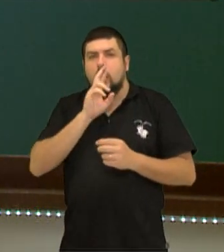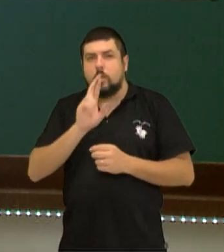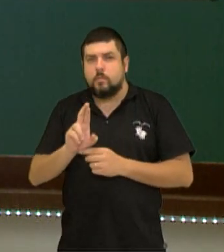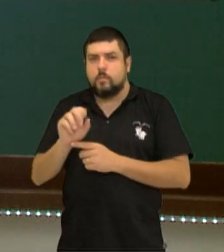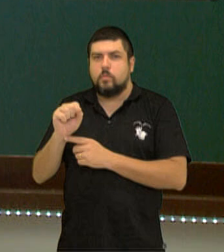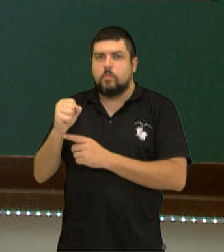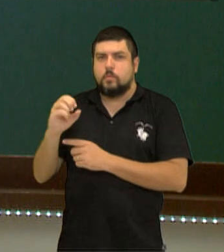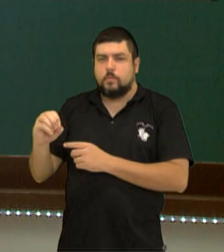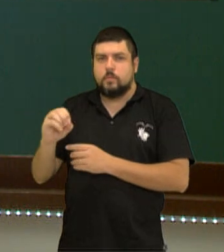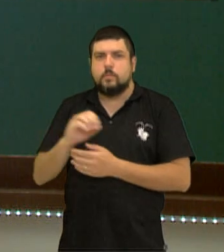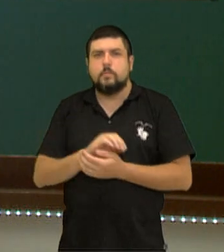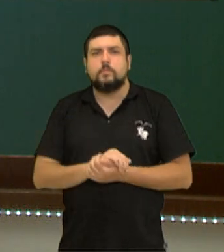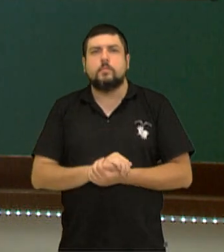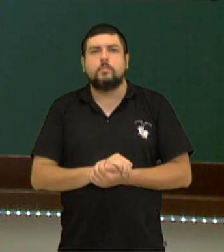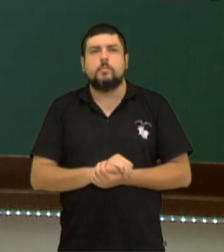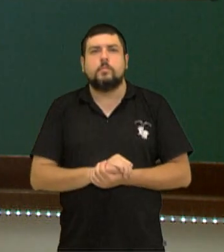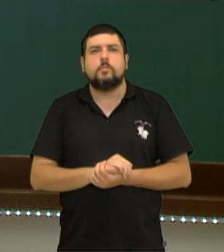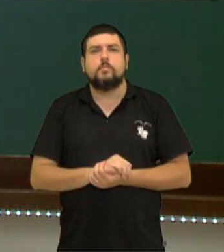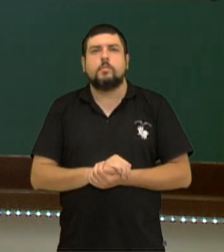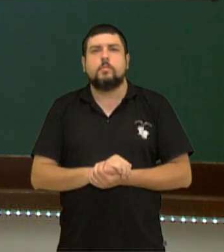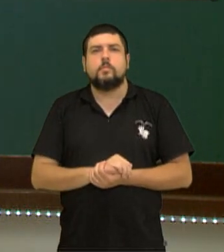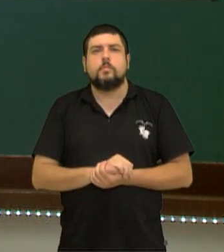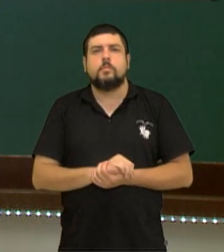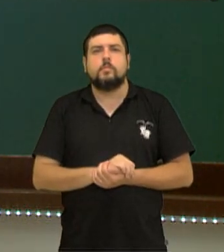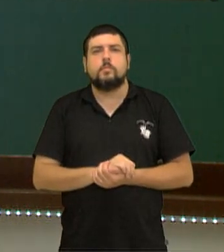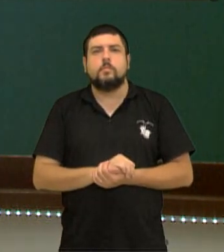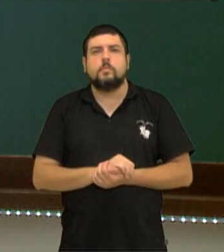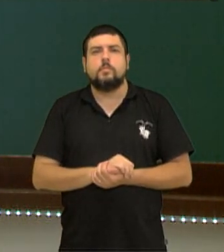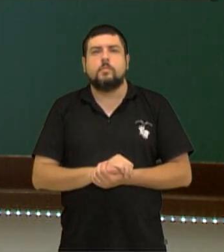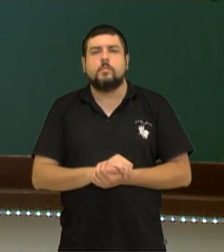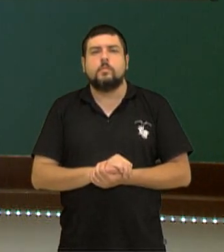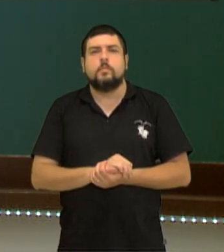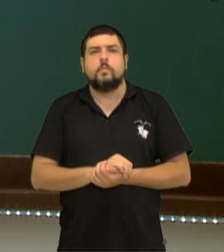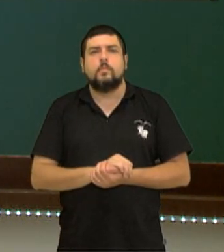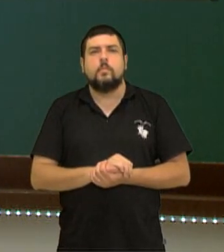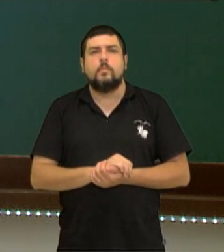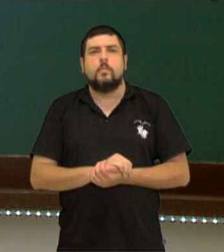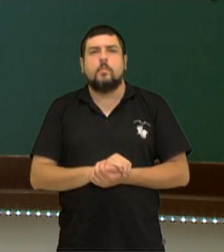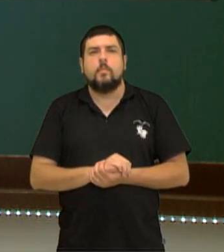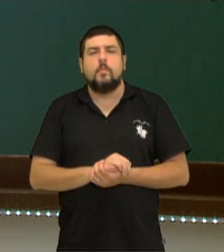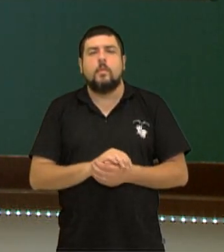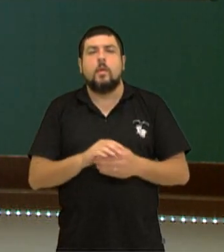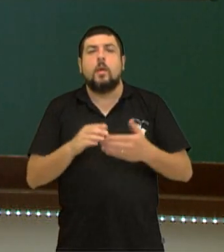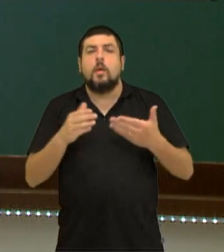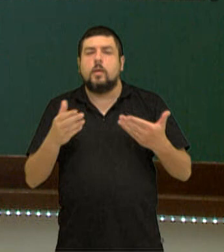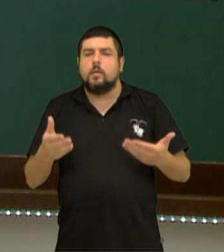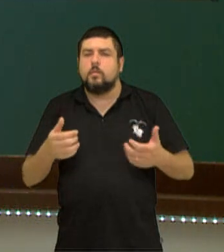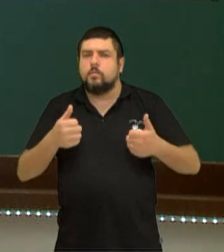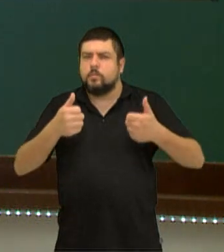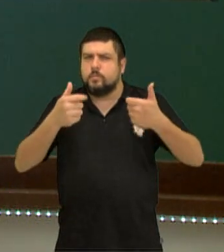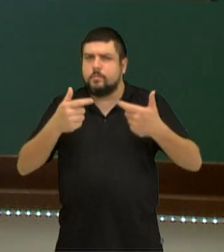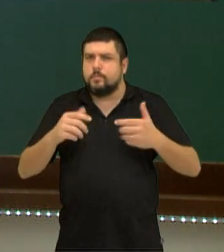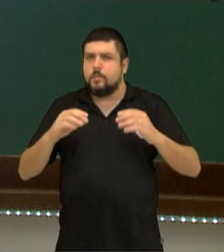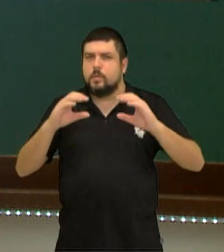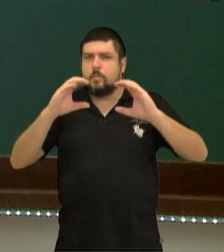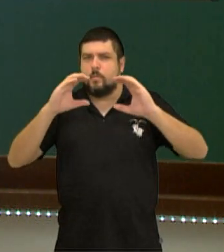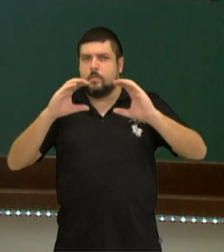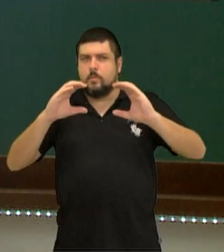80, ok? Bom, vamos lá. Então, falando em parênteses, nós temos